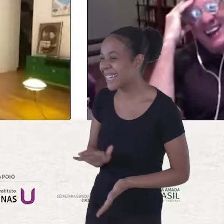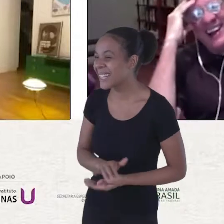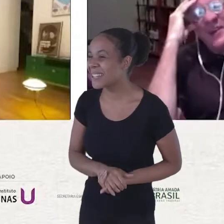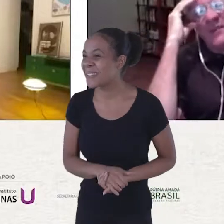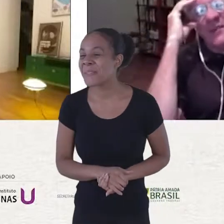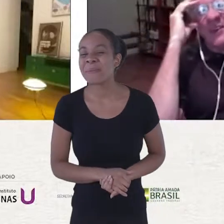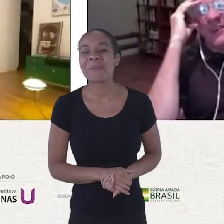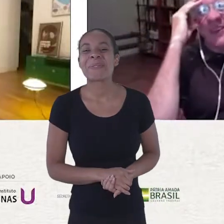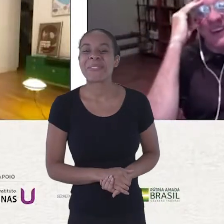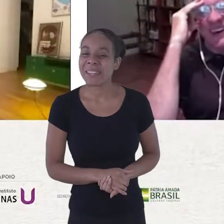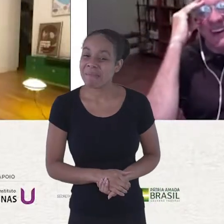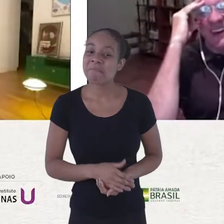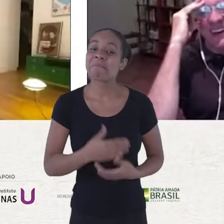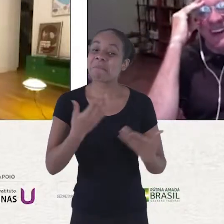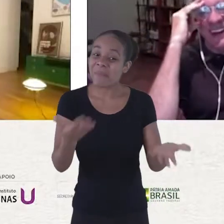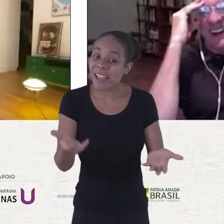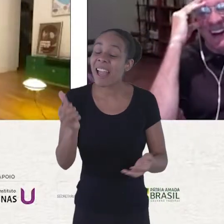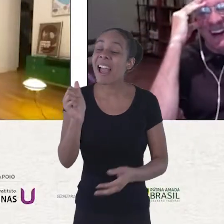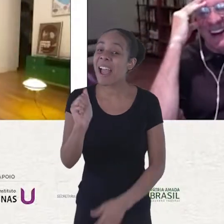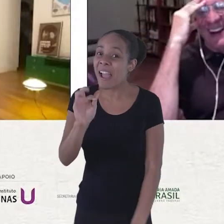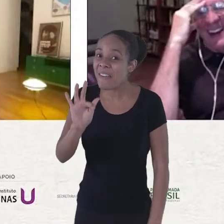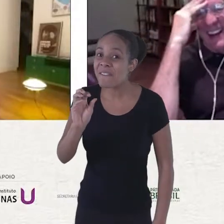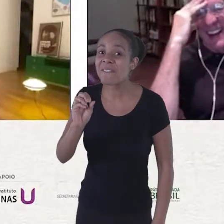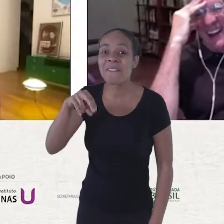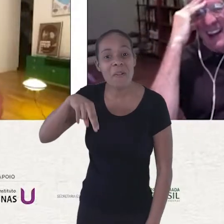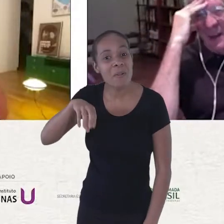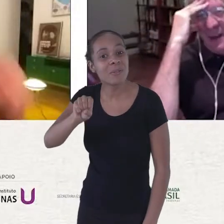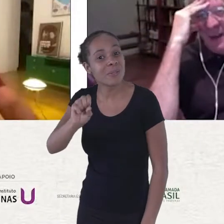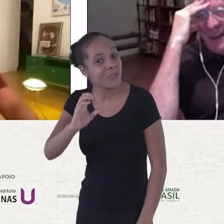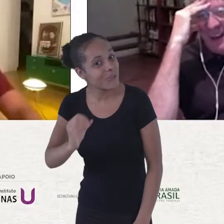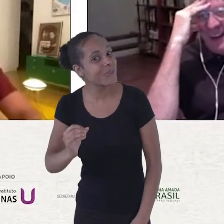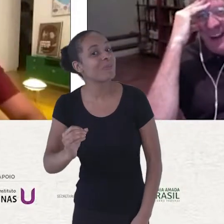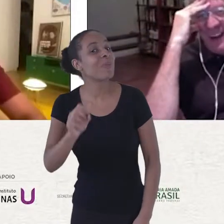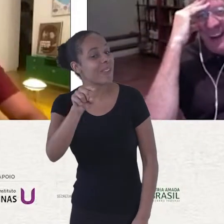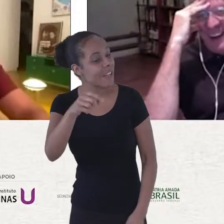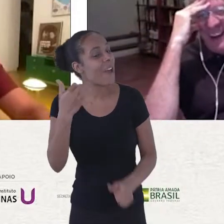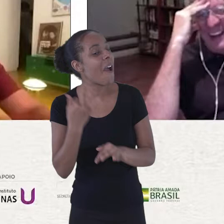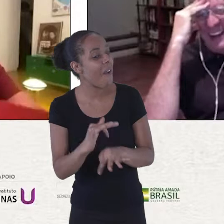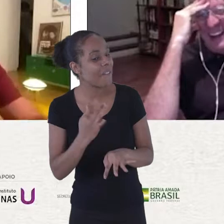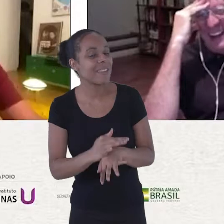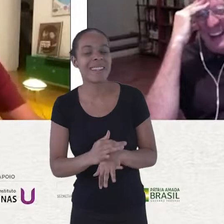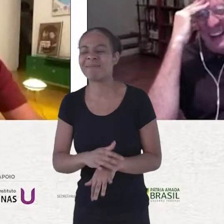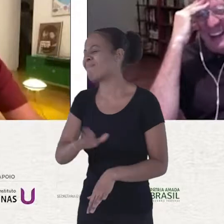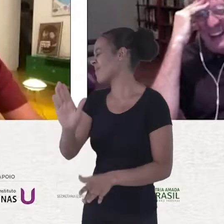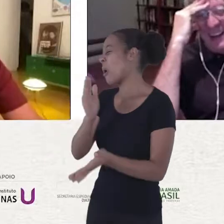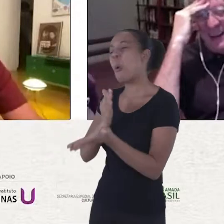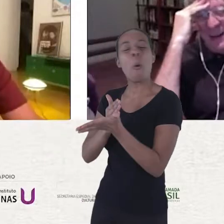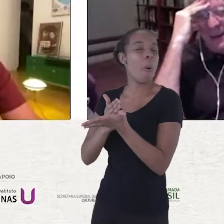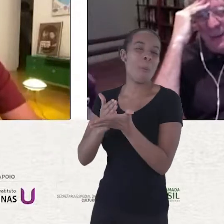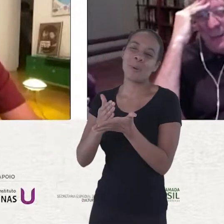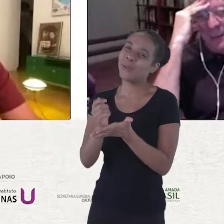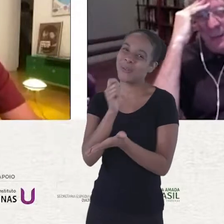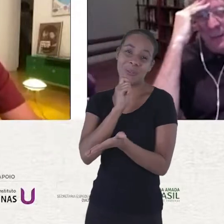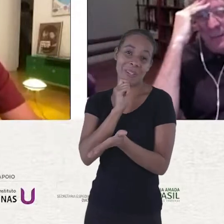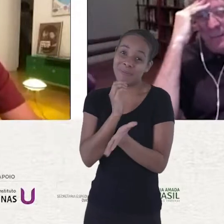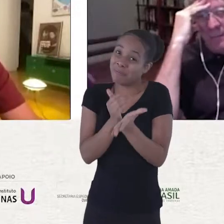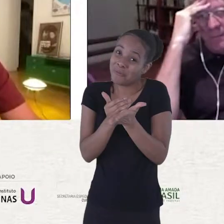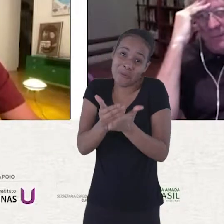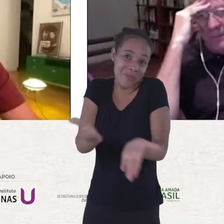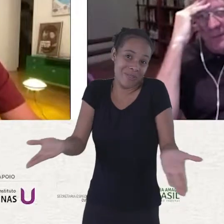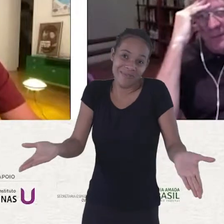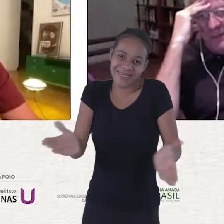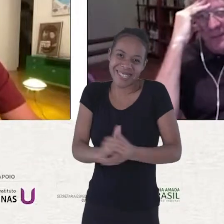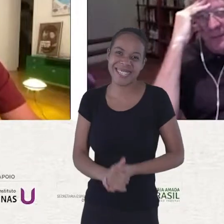Ei, Afonso, olha o que você Vamos lá. plantava. Nem começou. Tá começando. Querida, agora é o seguinte, vamos um pouquinho te